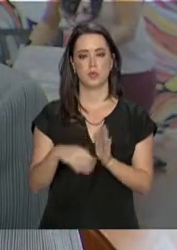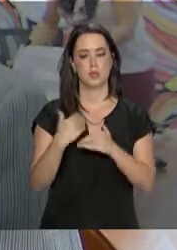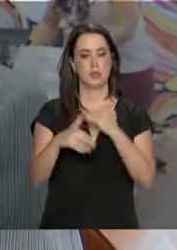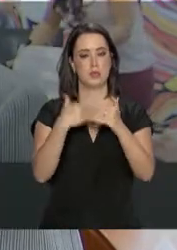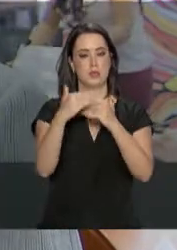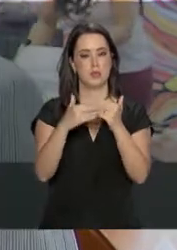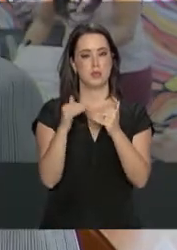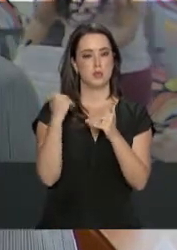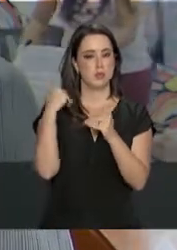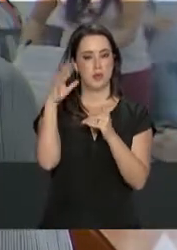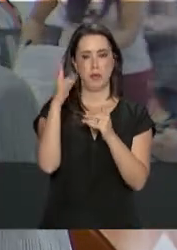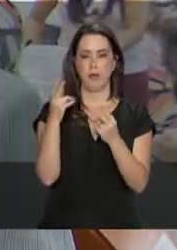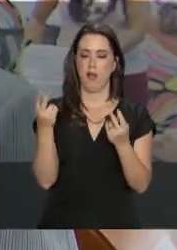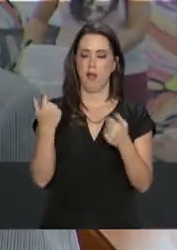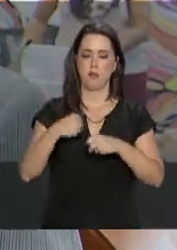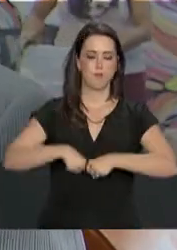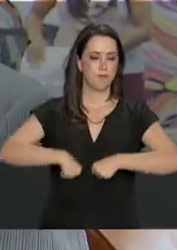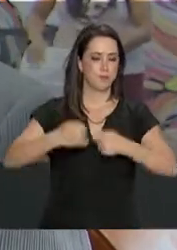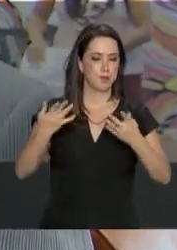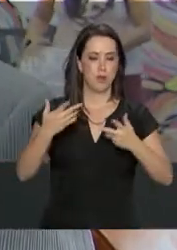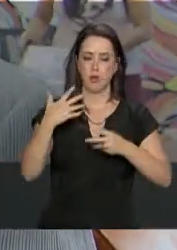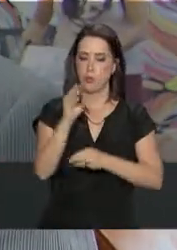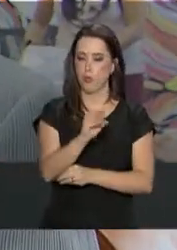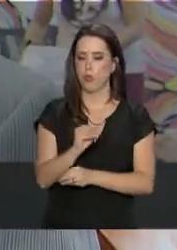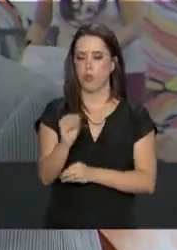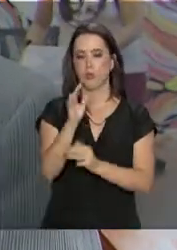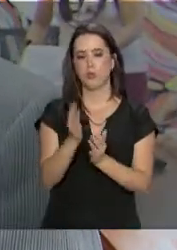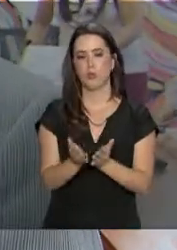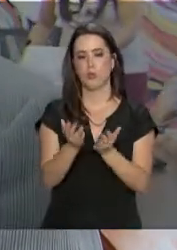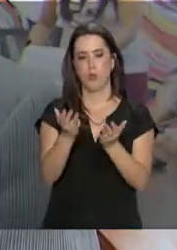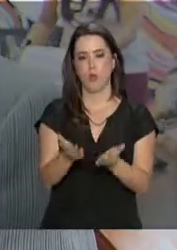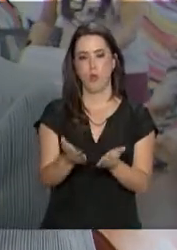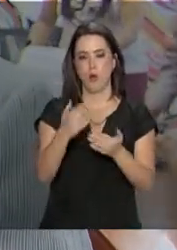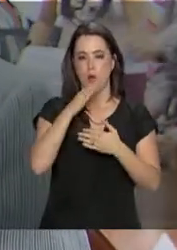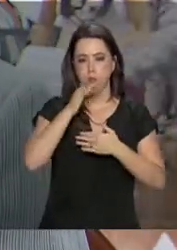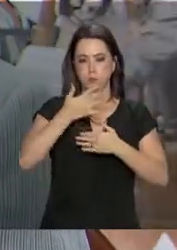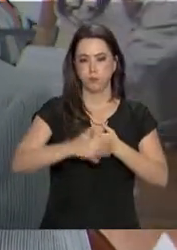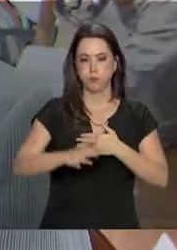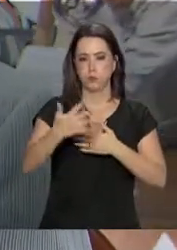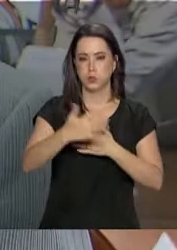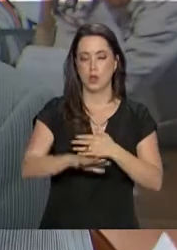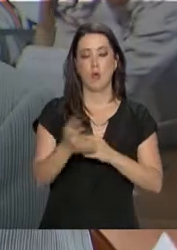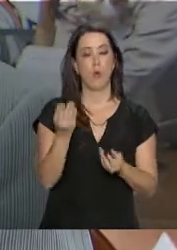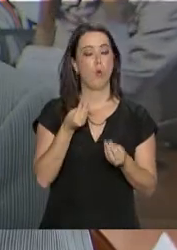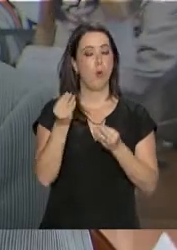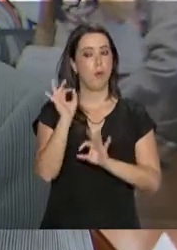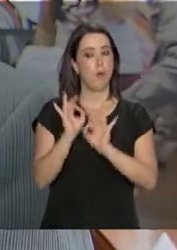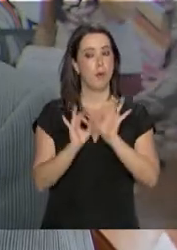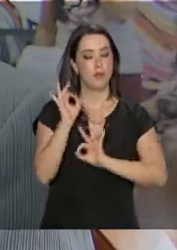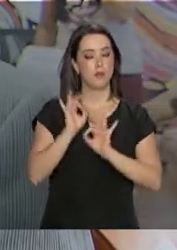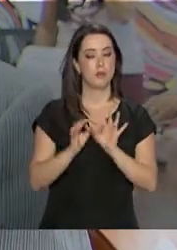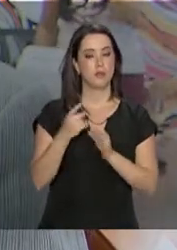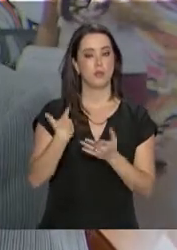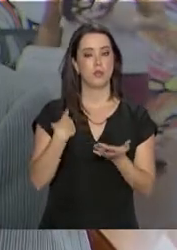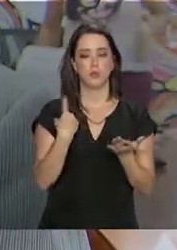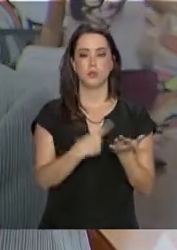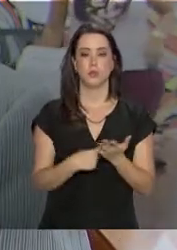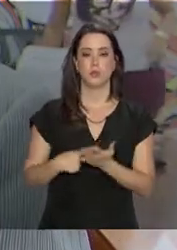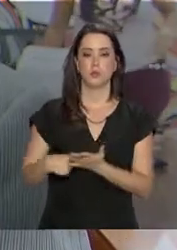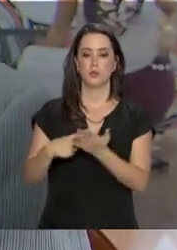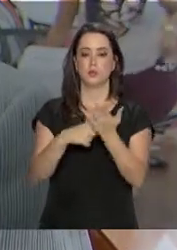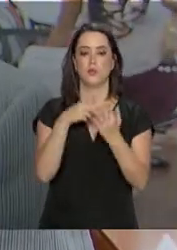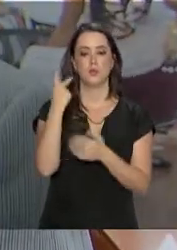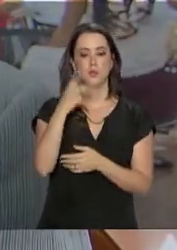crescer em quantidade e qualidade de resultado. Instrumentos de planejamento, estabelecimento